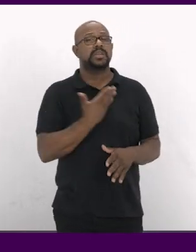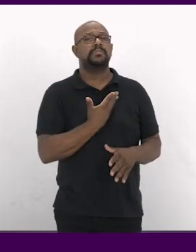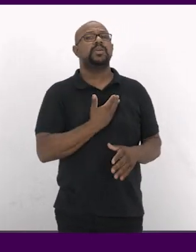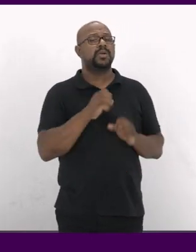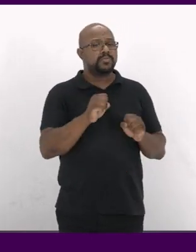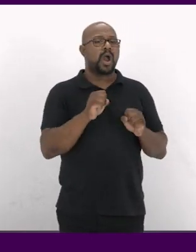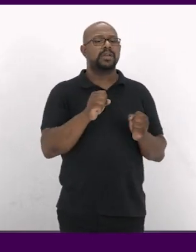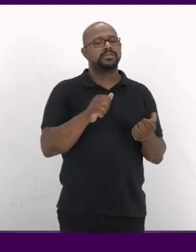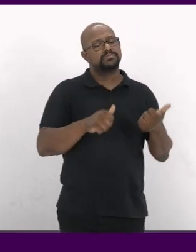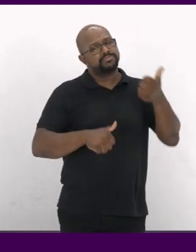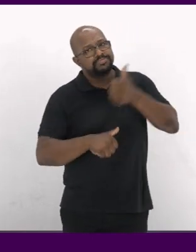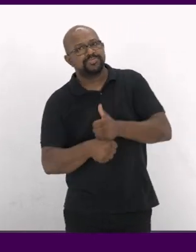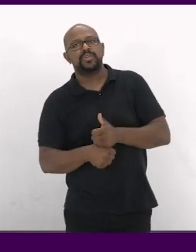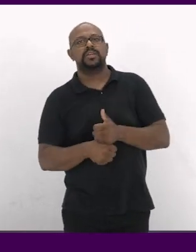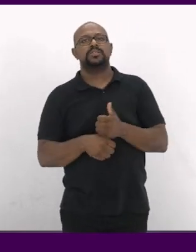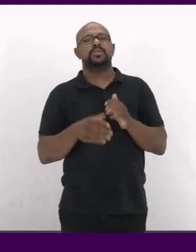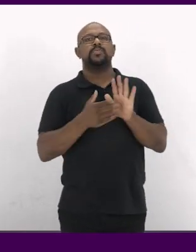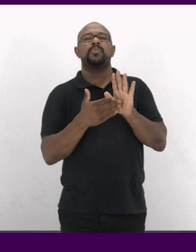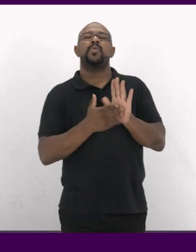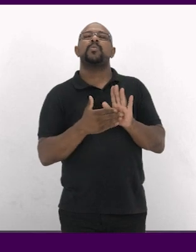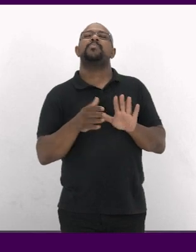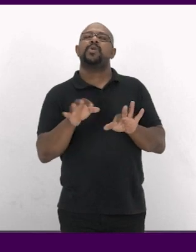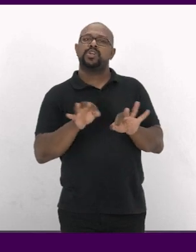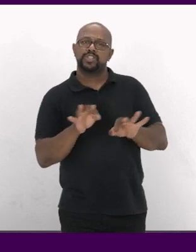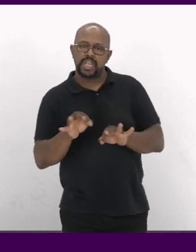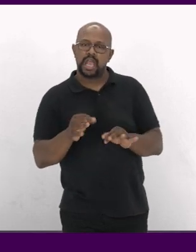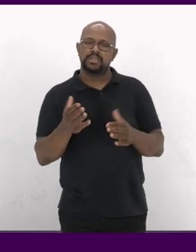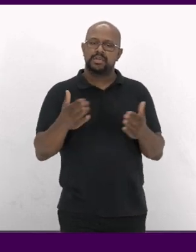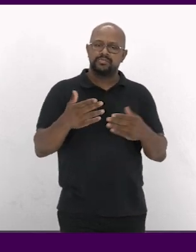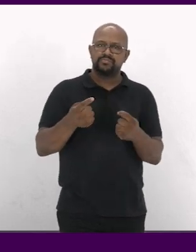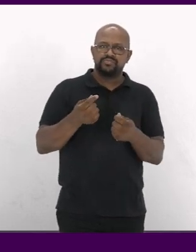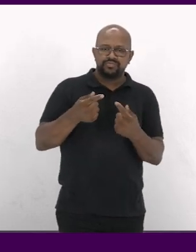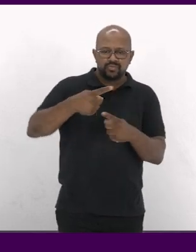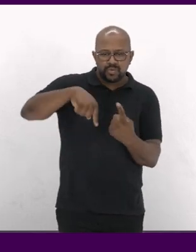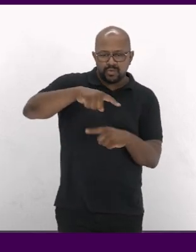associações de amigos podem cumprir esse papel, de propor projetos e